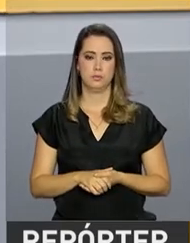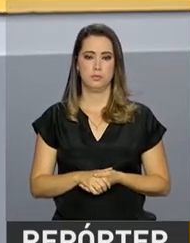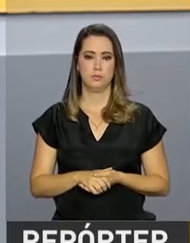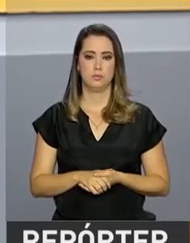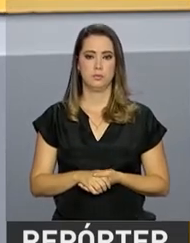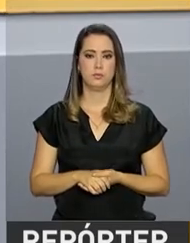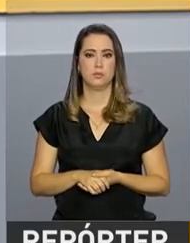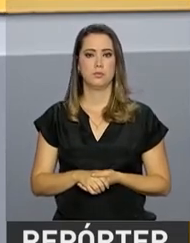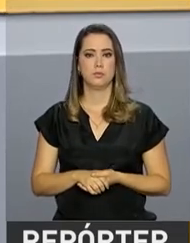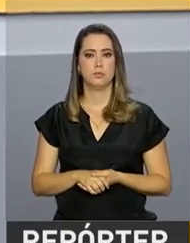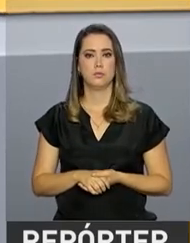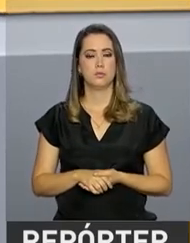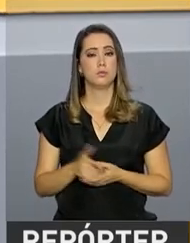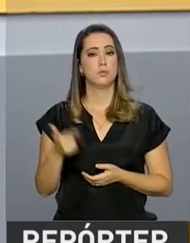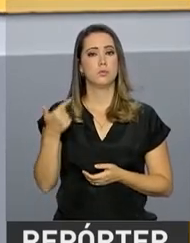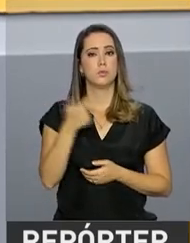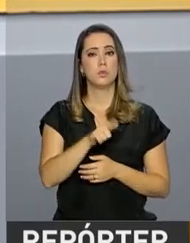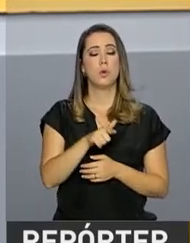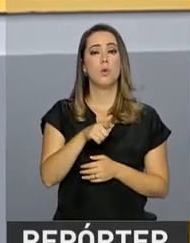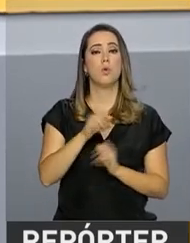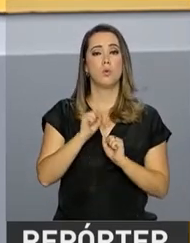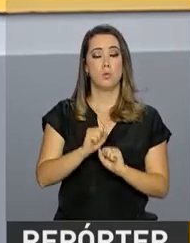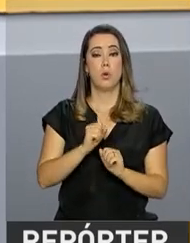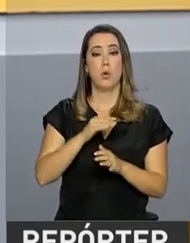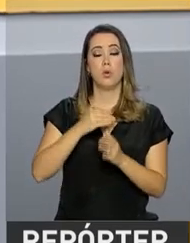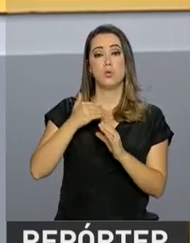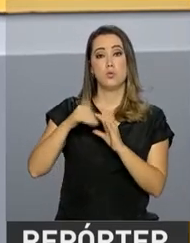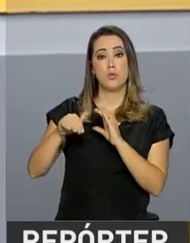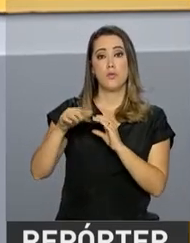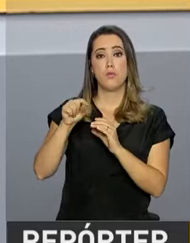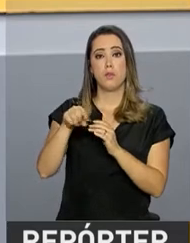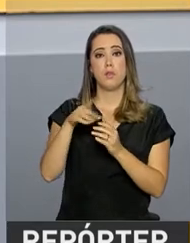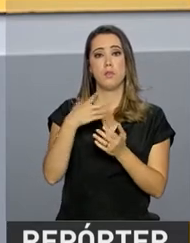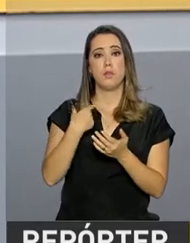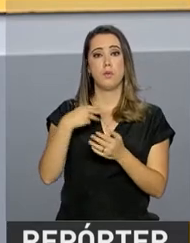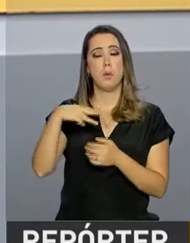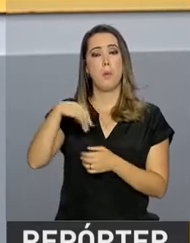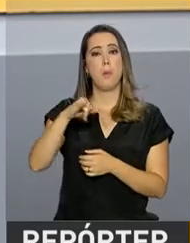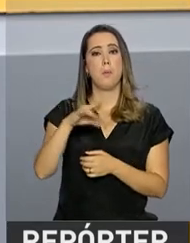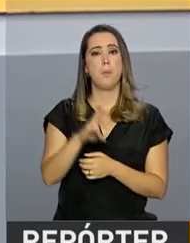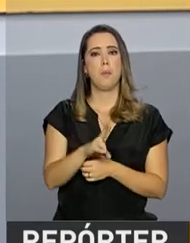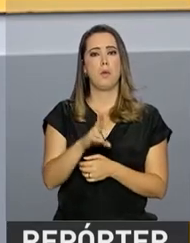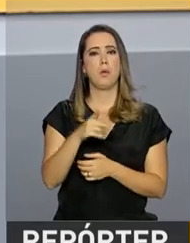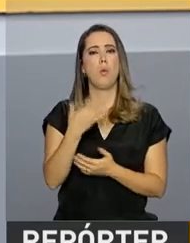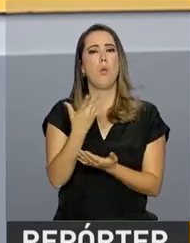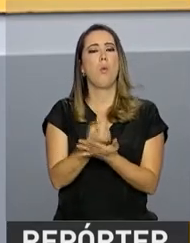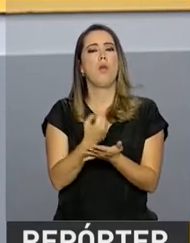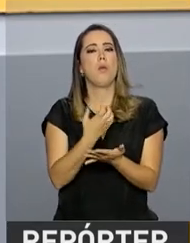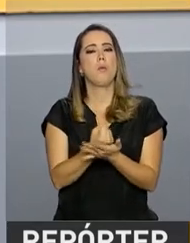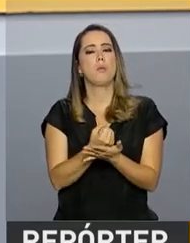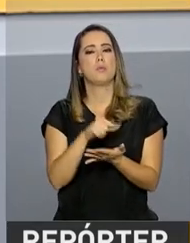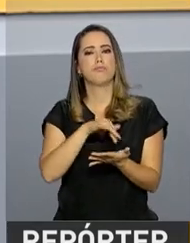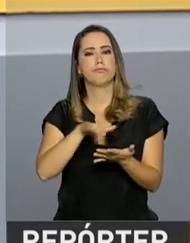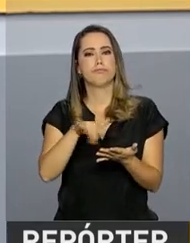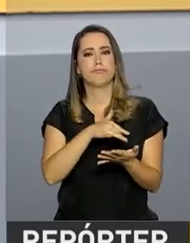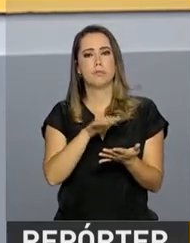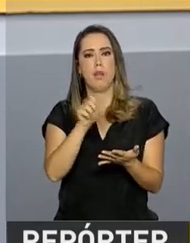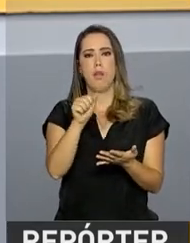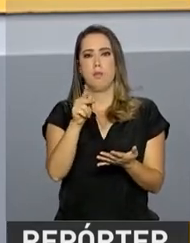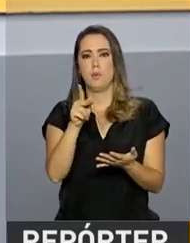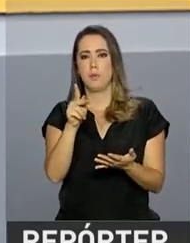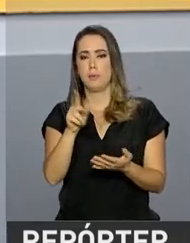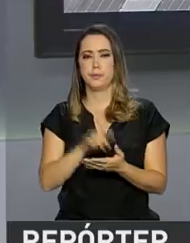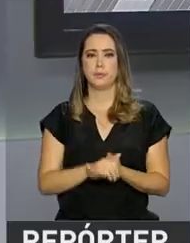receita.fazenda.gov.br outra forma de enviar as informações por meio do serviço meu imposto de renda disponível para tablets smartphones